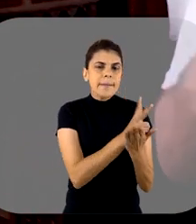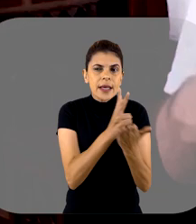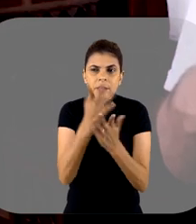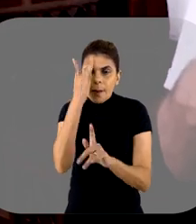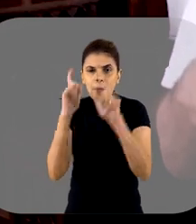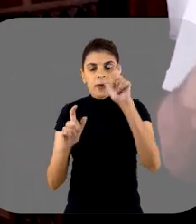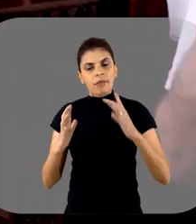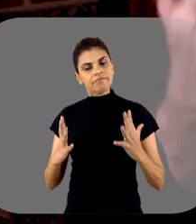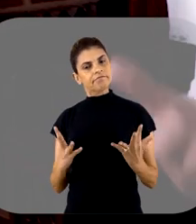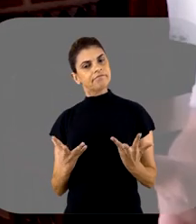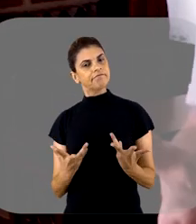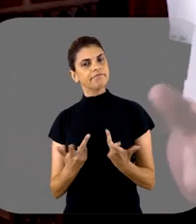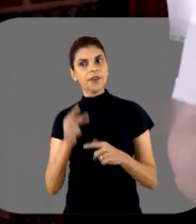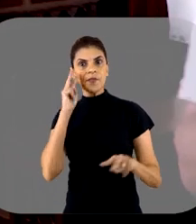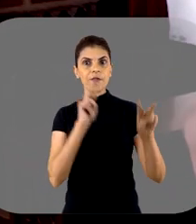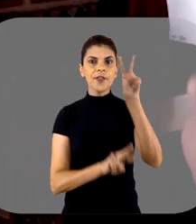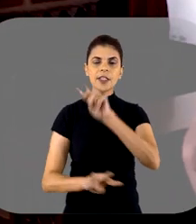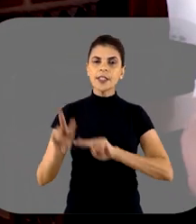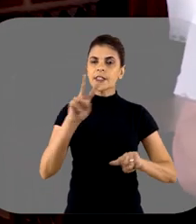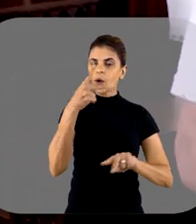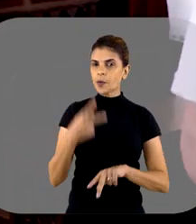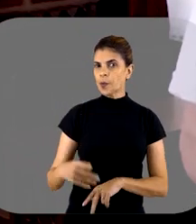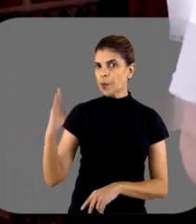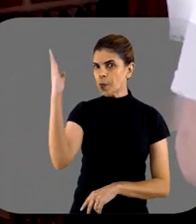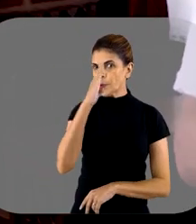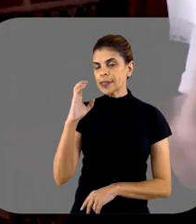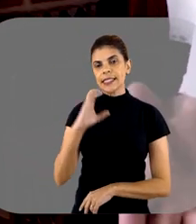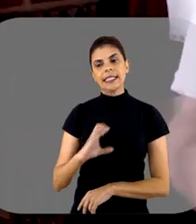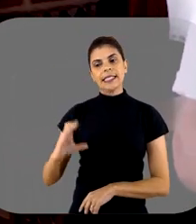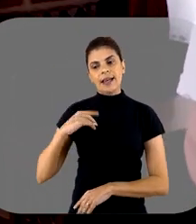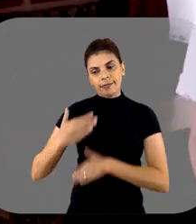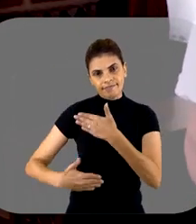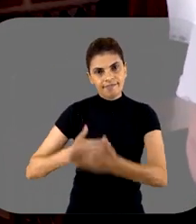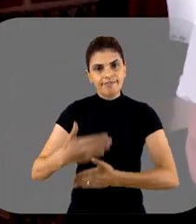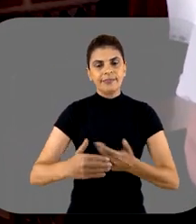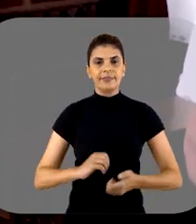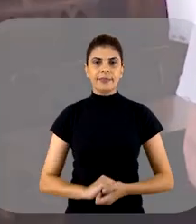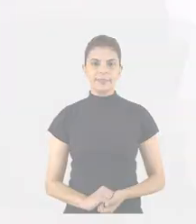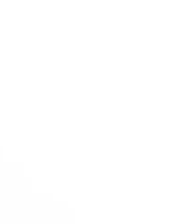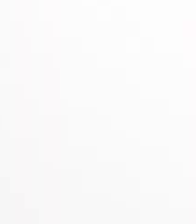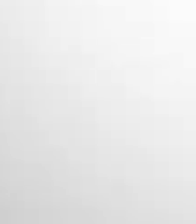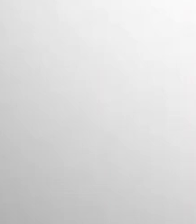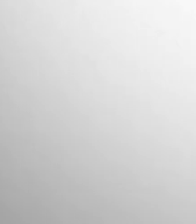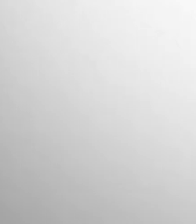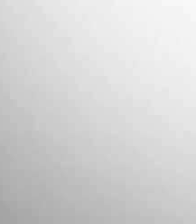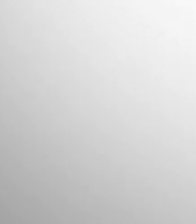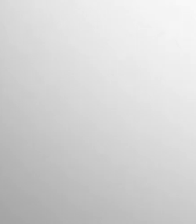eles mesmos aprimorem a sua visão sobre o país e sobre a ciência que praticam.